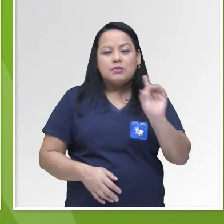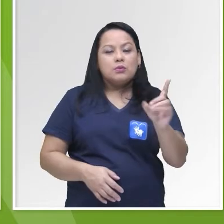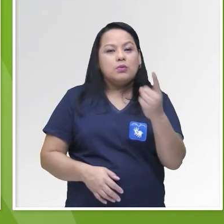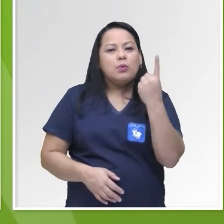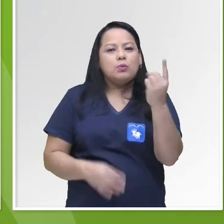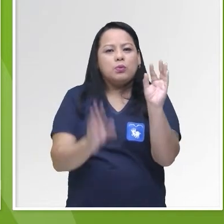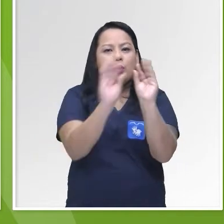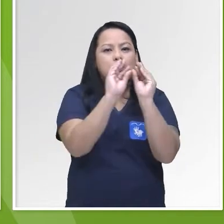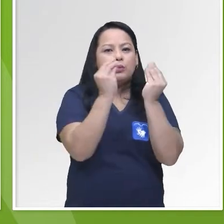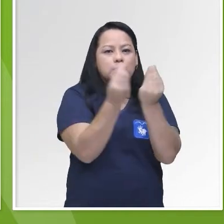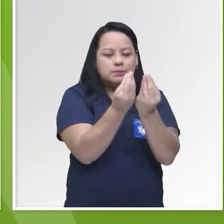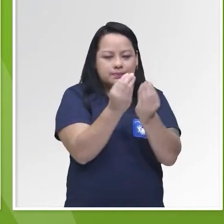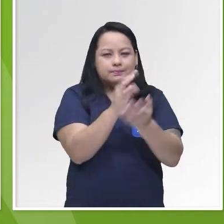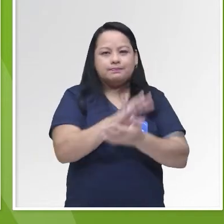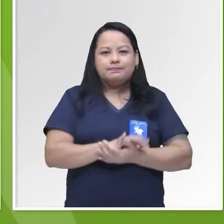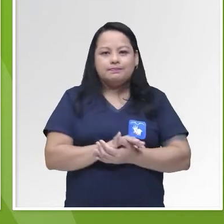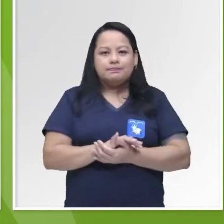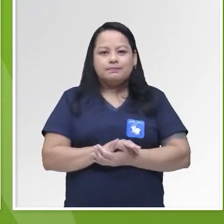substância